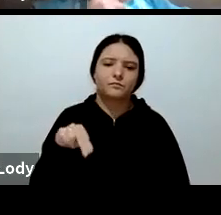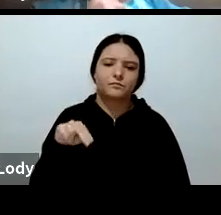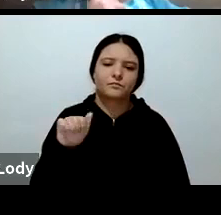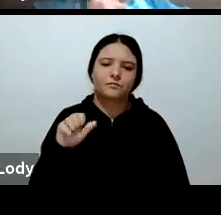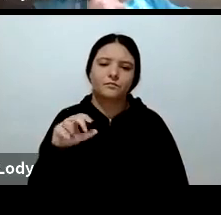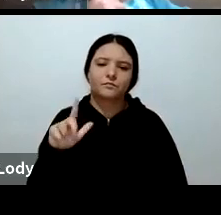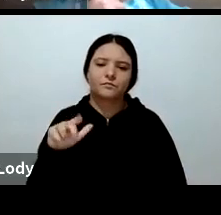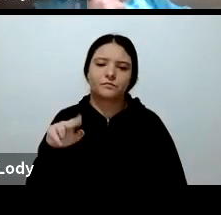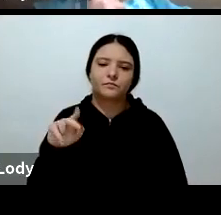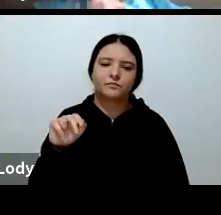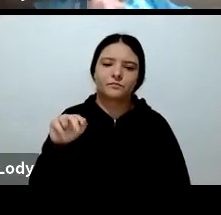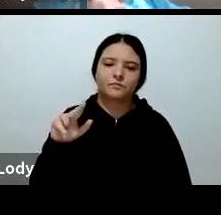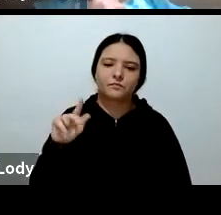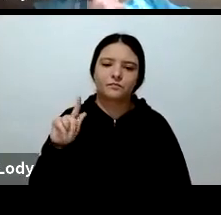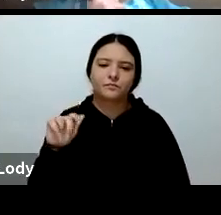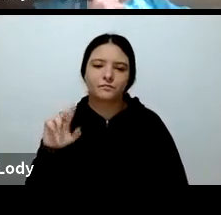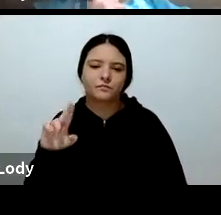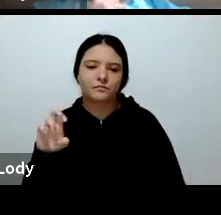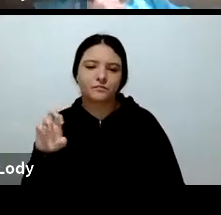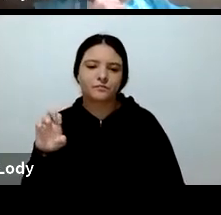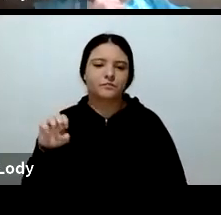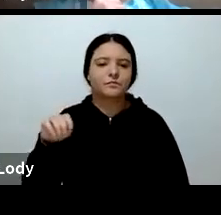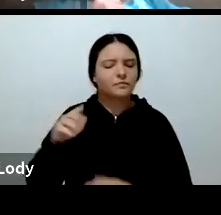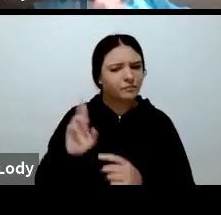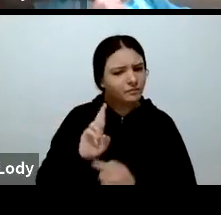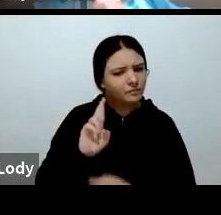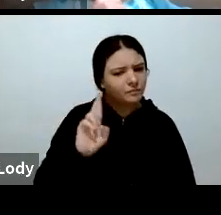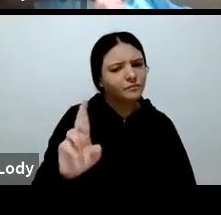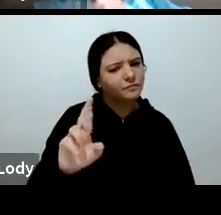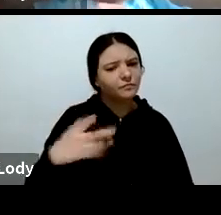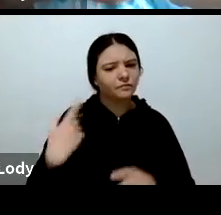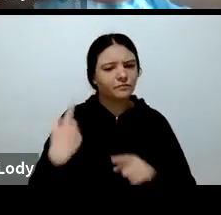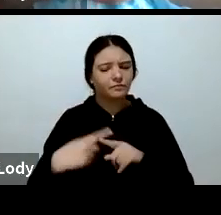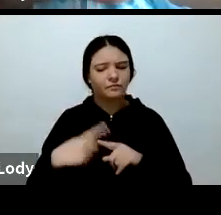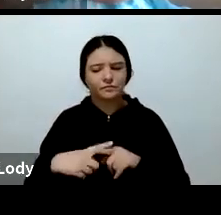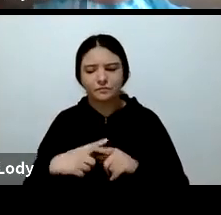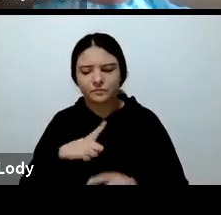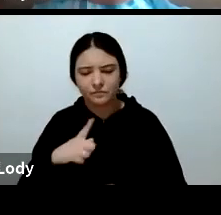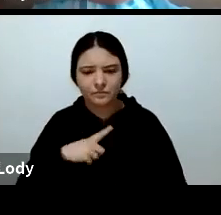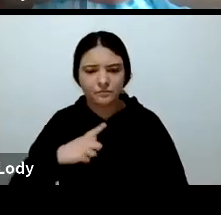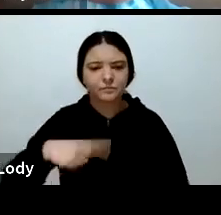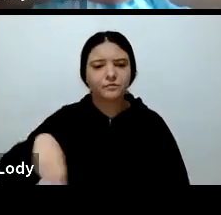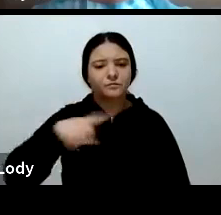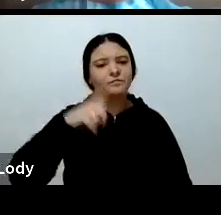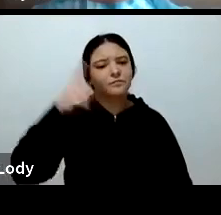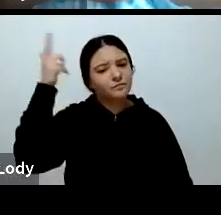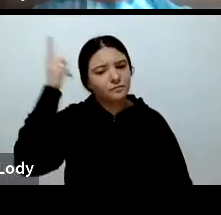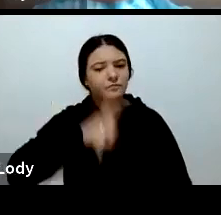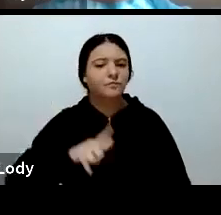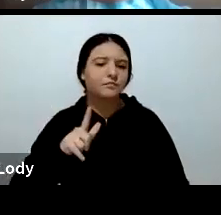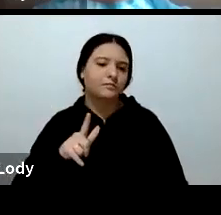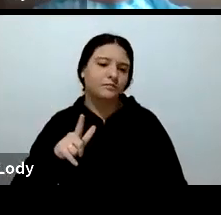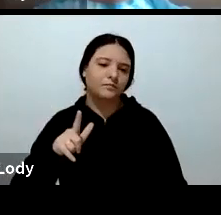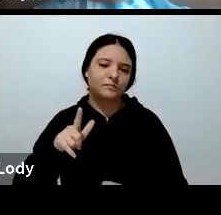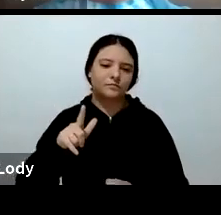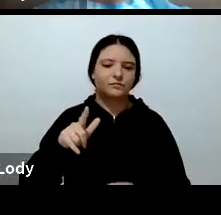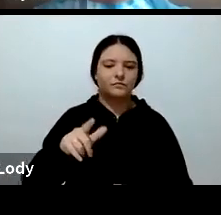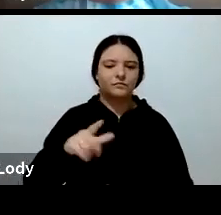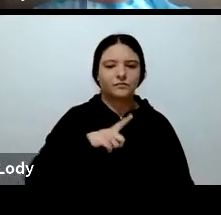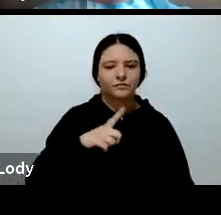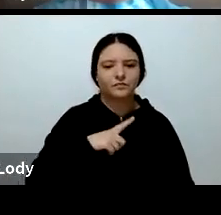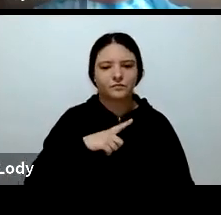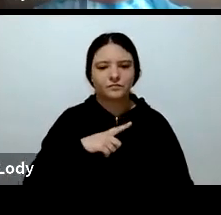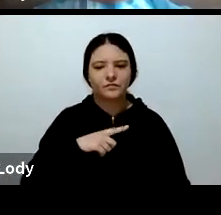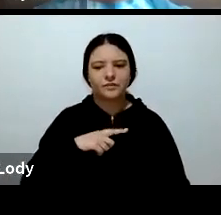para representar algo que é uma demanda gigante, que é você lançar mão dos instrumentos para criar a